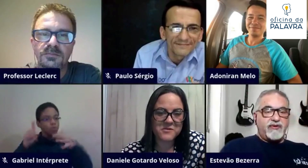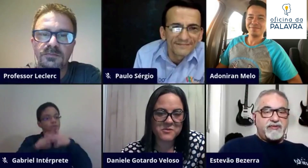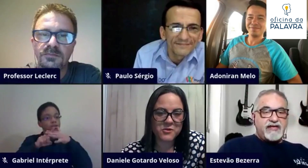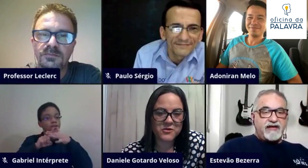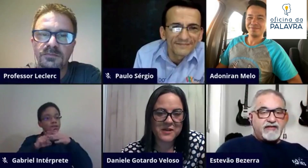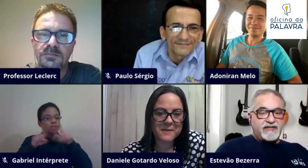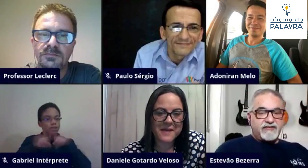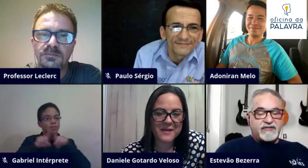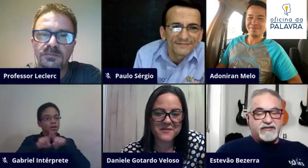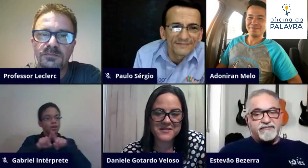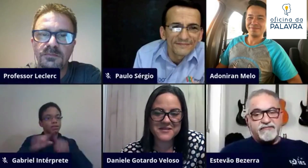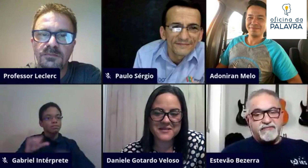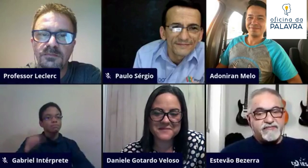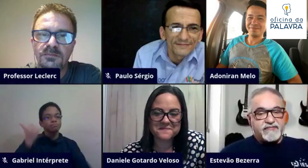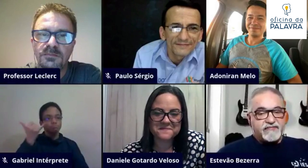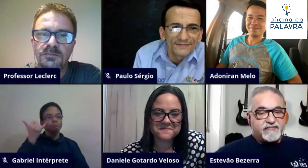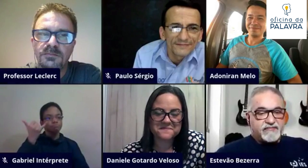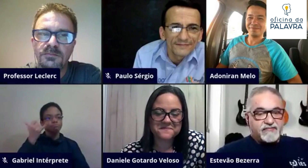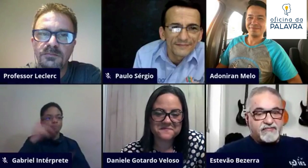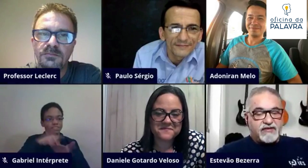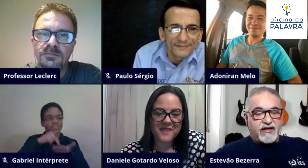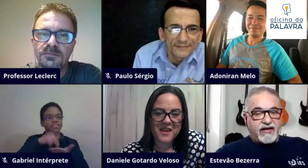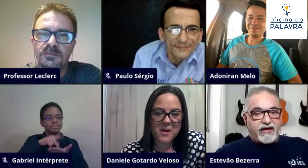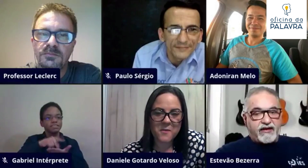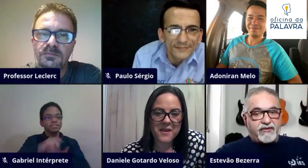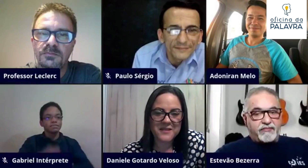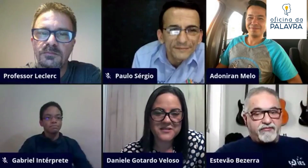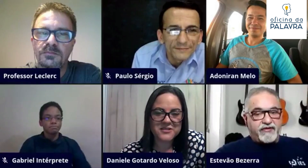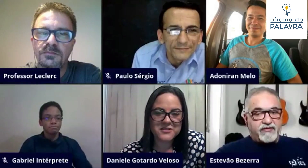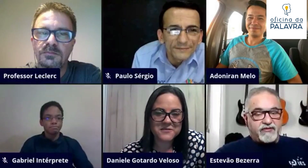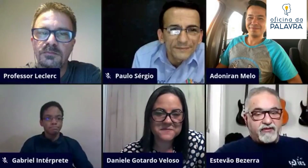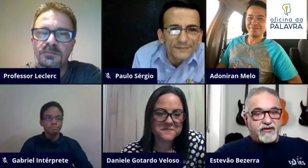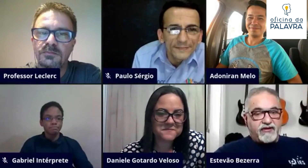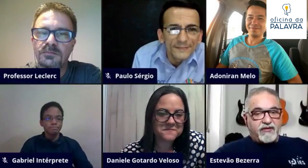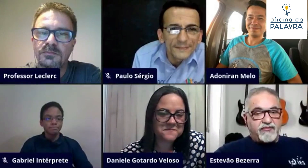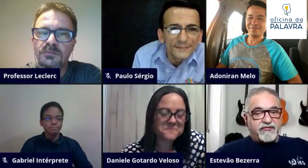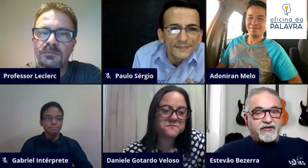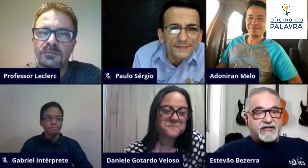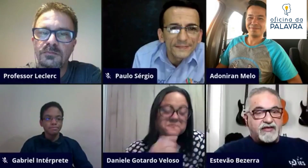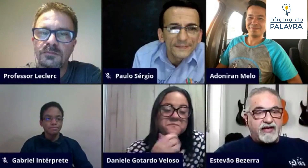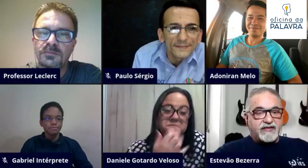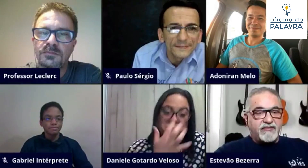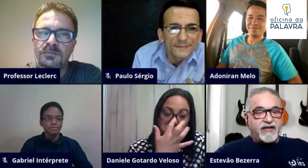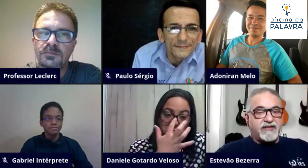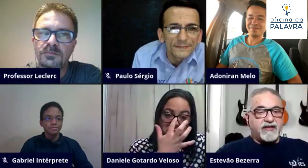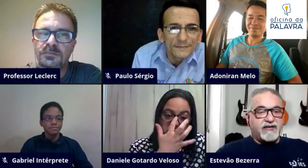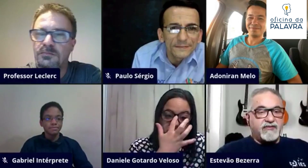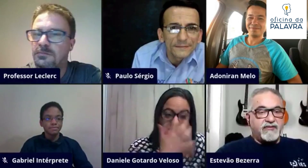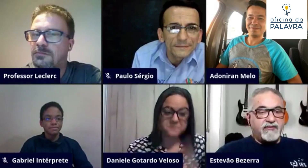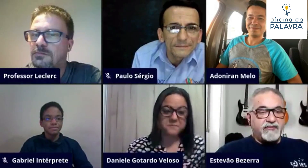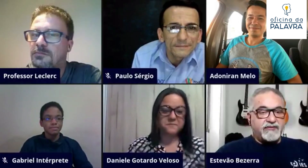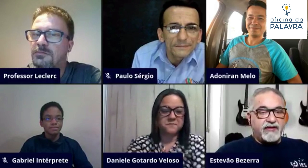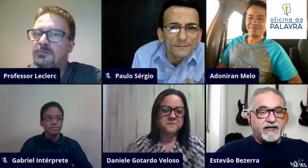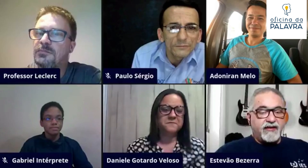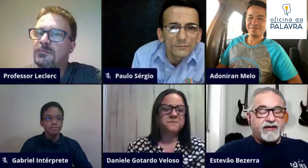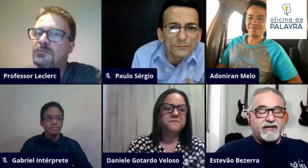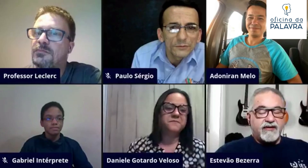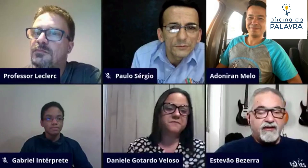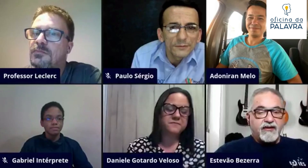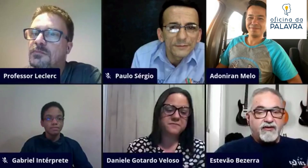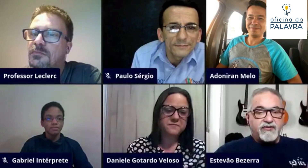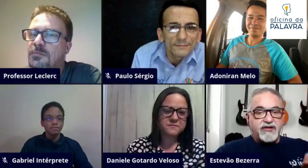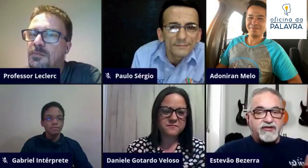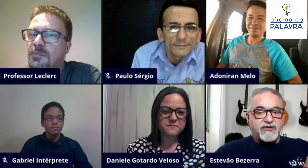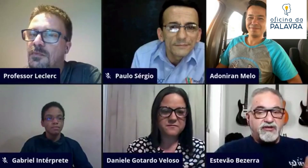Sim, temos muito trabalho para fazer. Realmente. Eu aproveito essa brecha aqui do